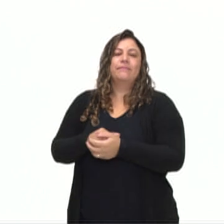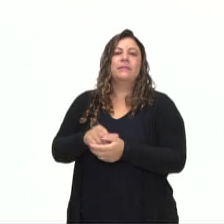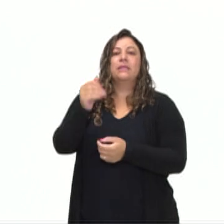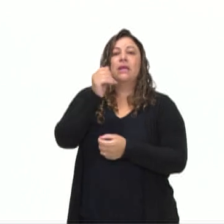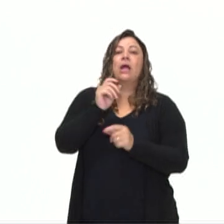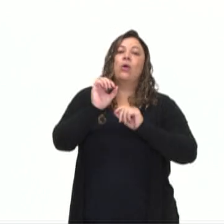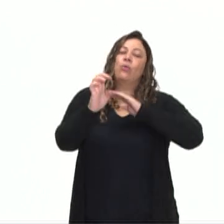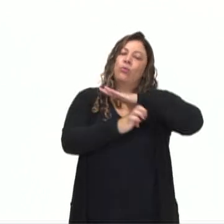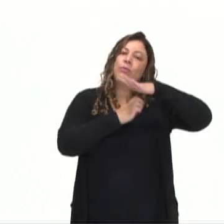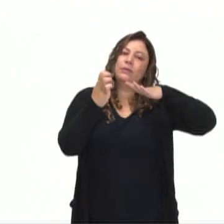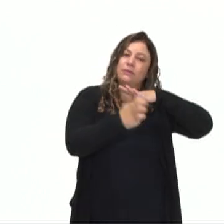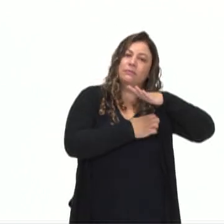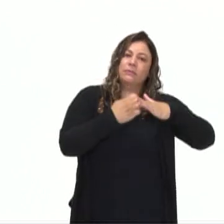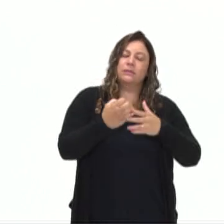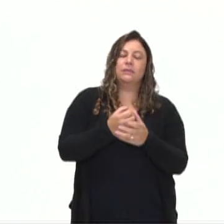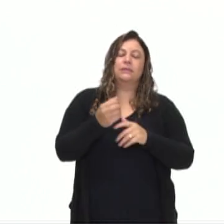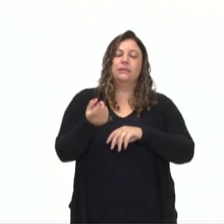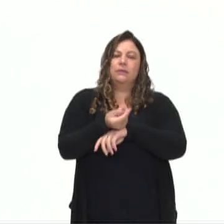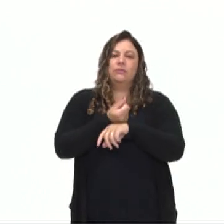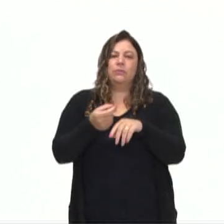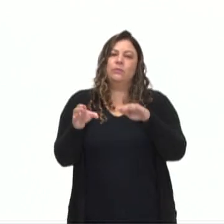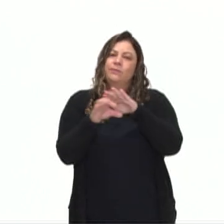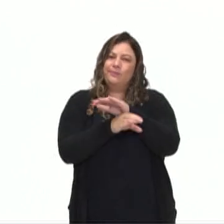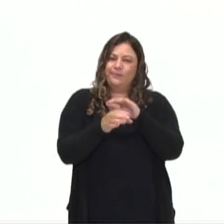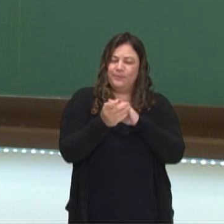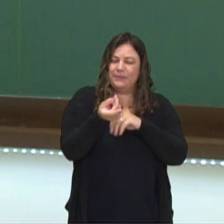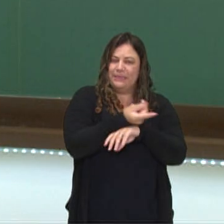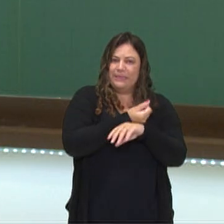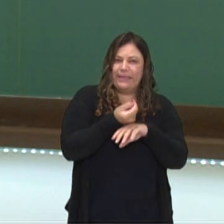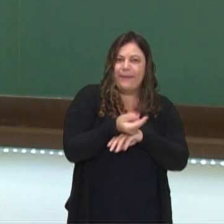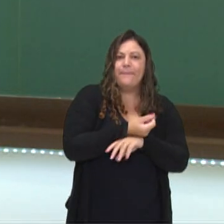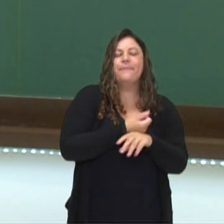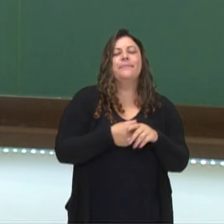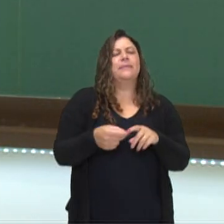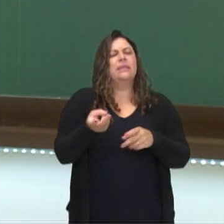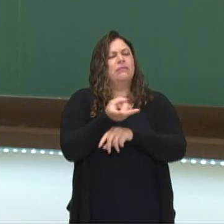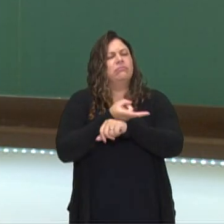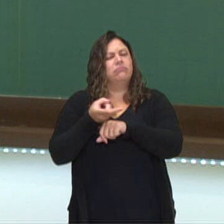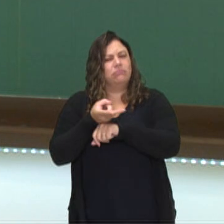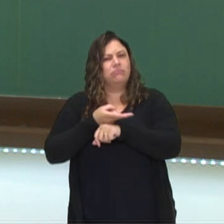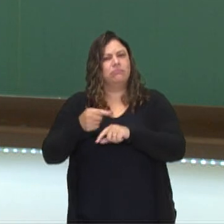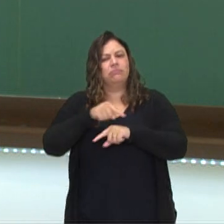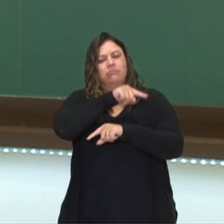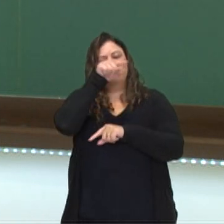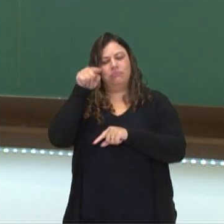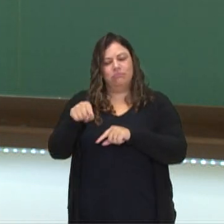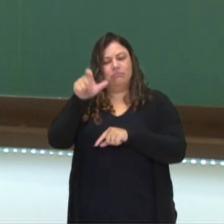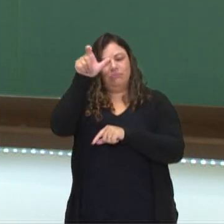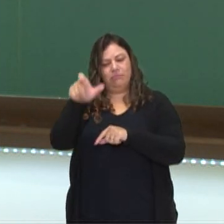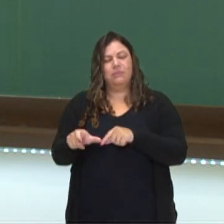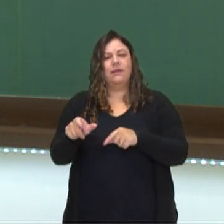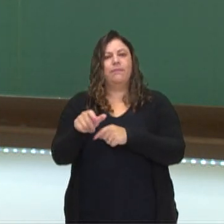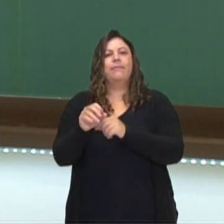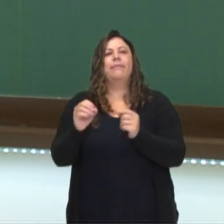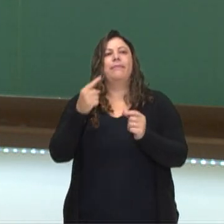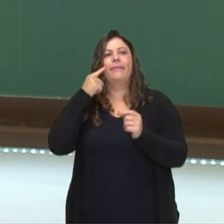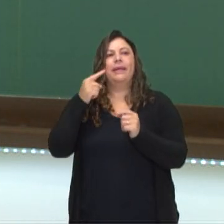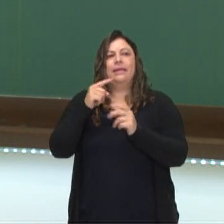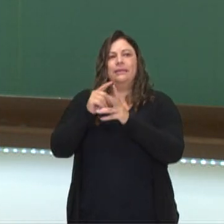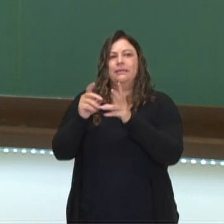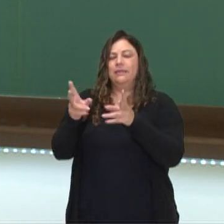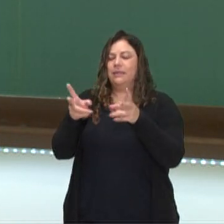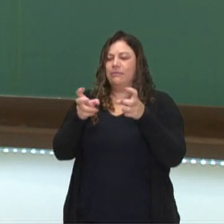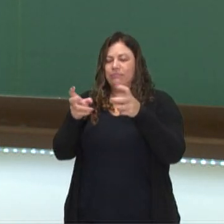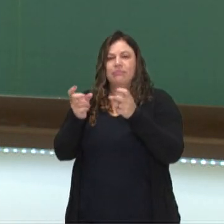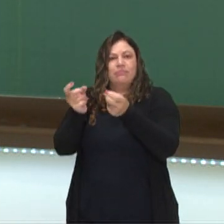empresa quer colocar o seu capital na Bolsa de Valores, ela vai procurar também a corretora, que vai colocar essas ações também